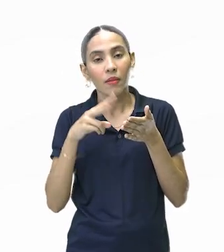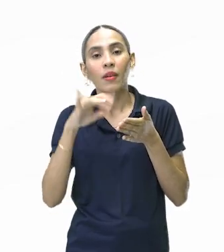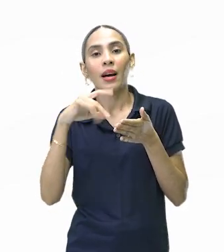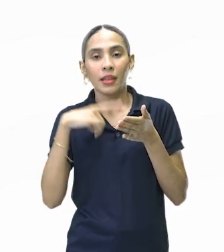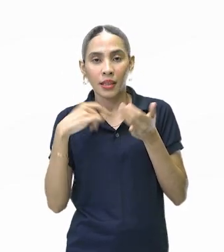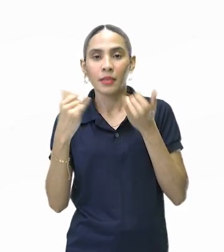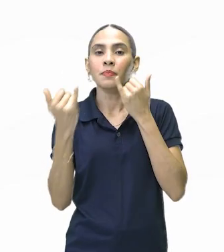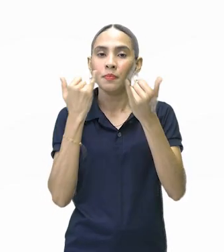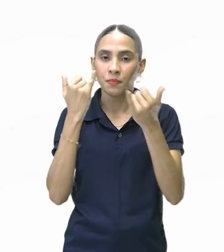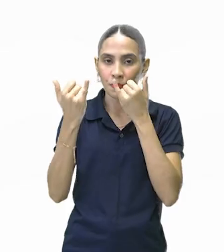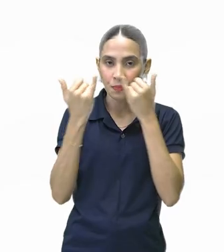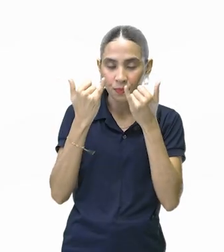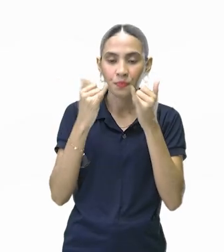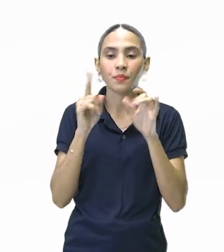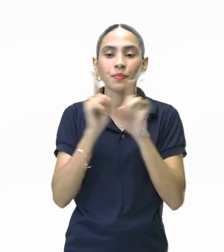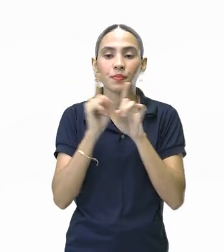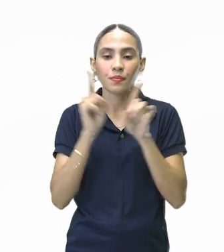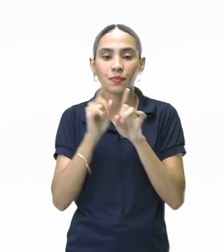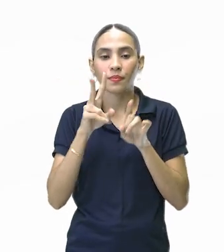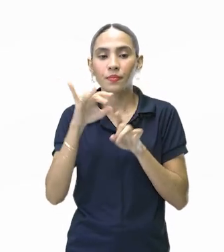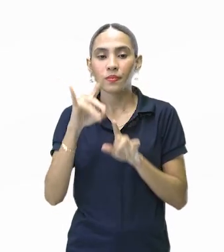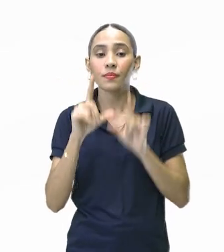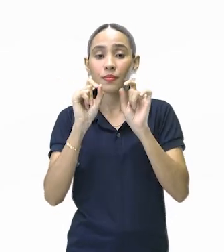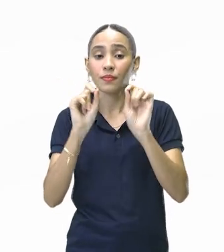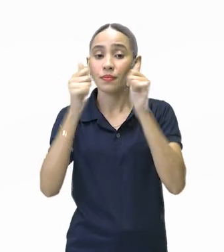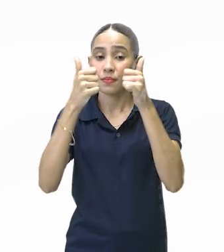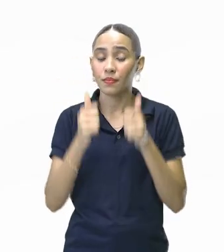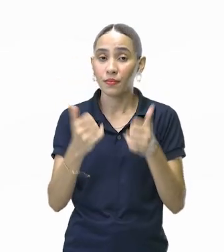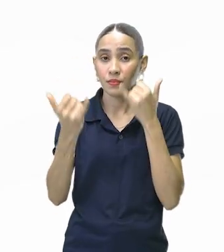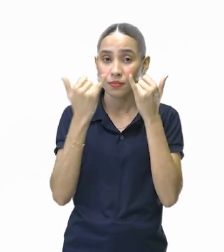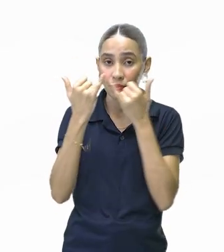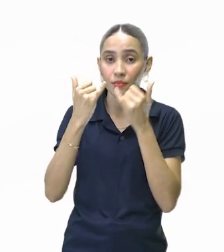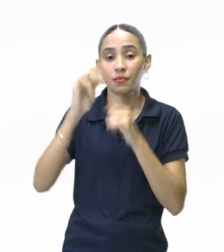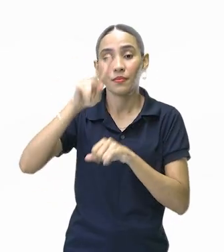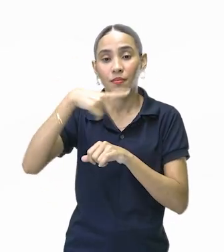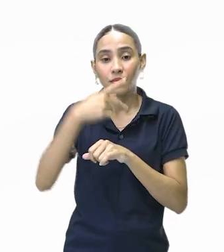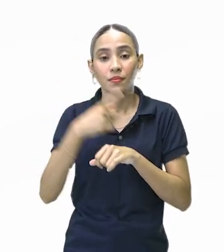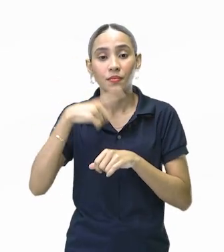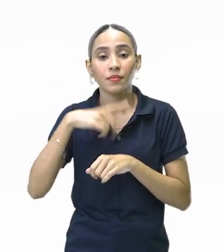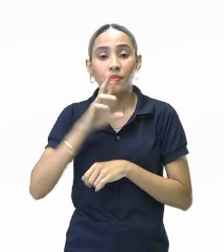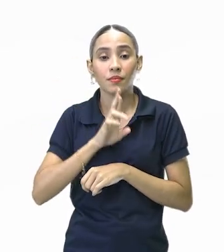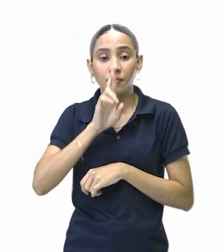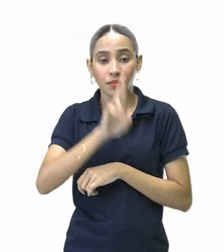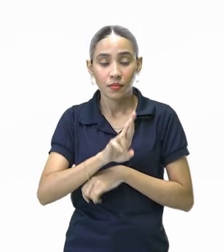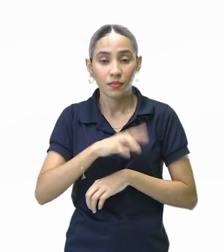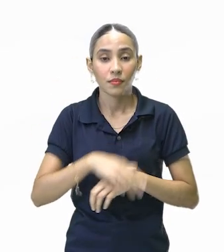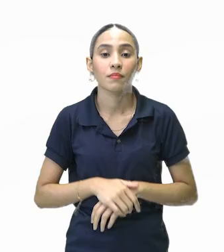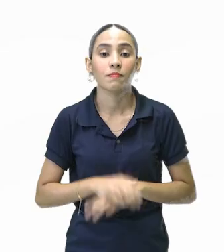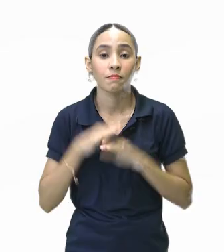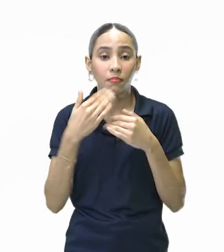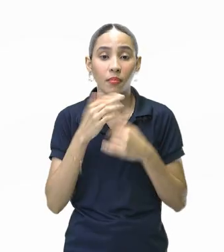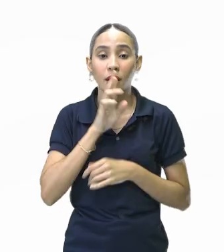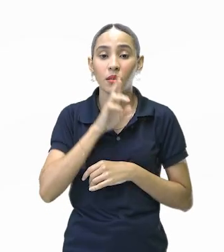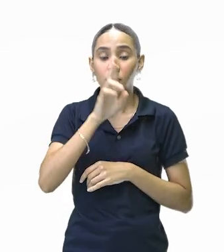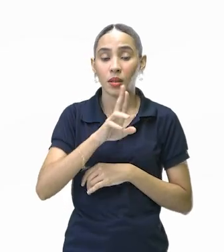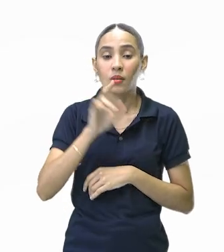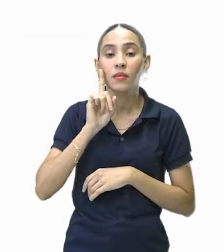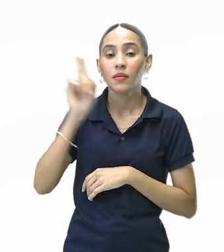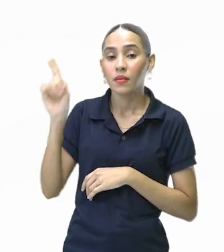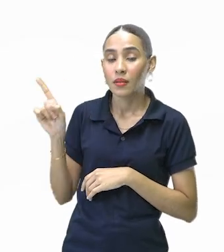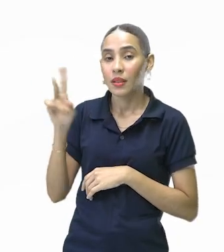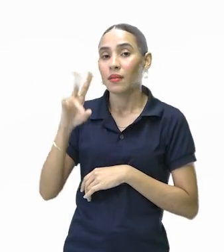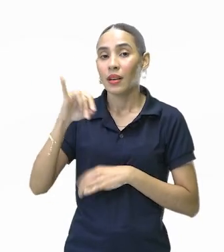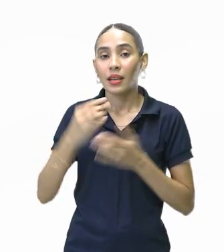obter dados, vai ali também analisar esses dados e chegar a um resultado. Né? E esses resultados vão te dar